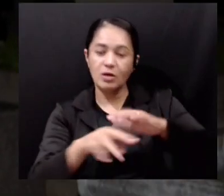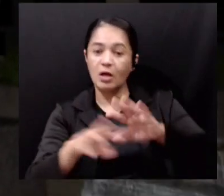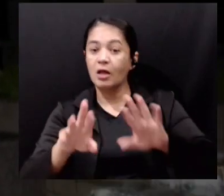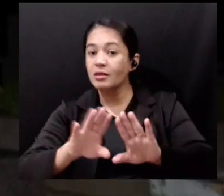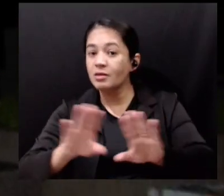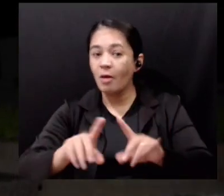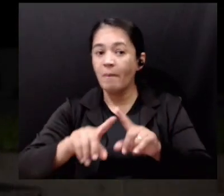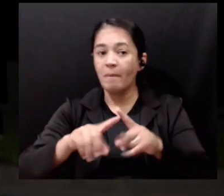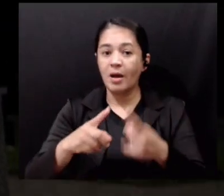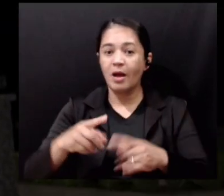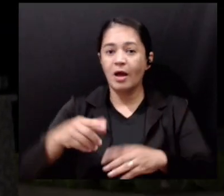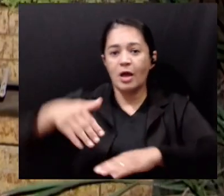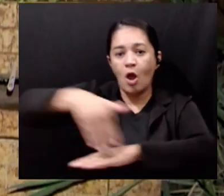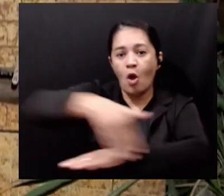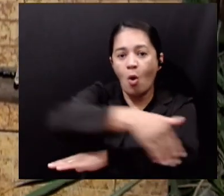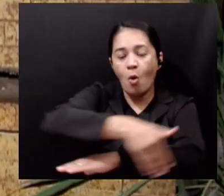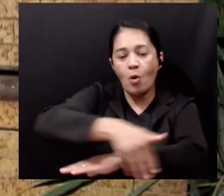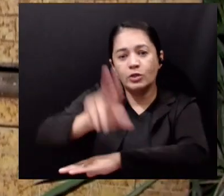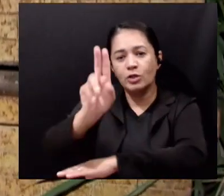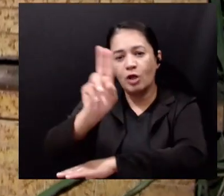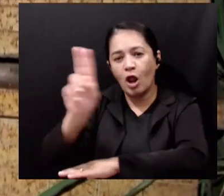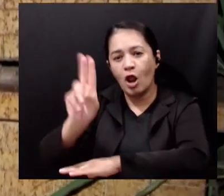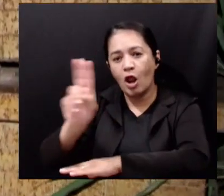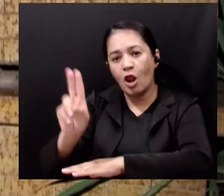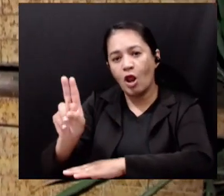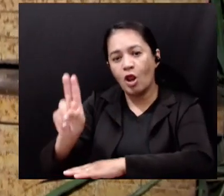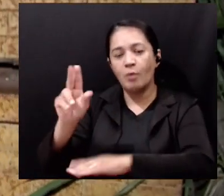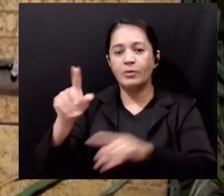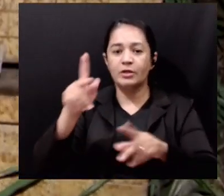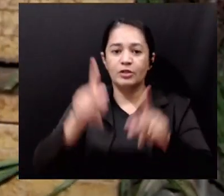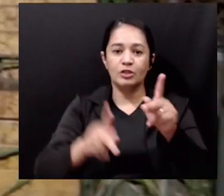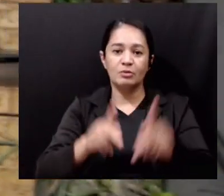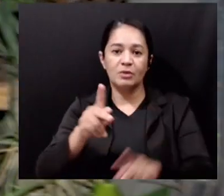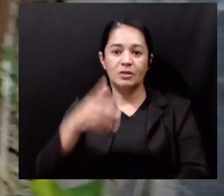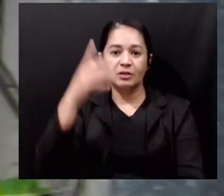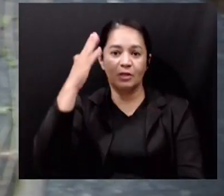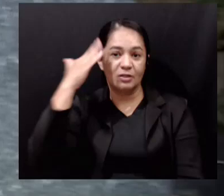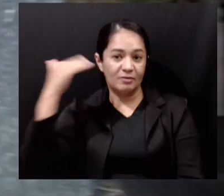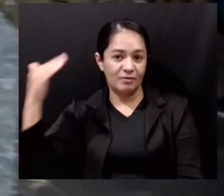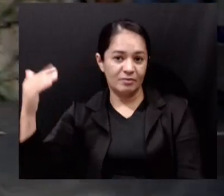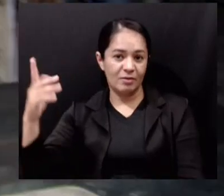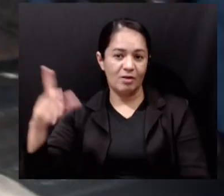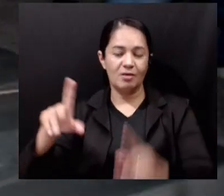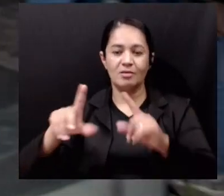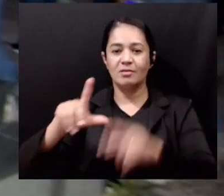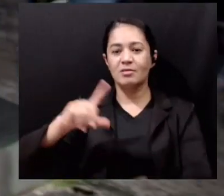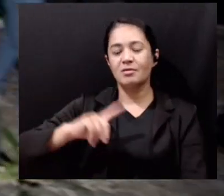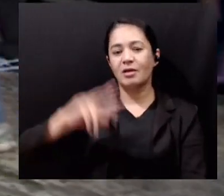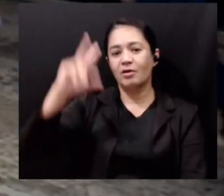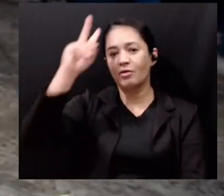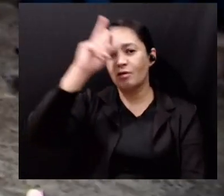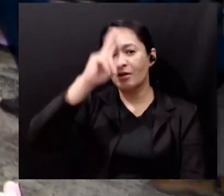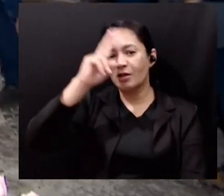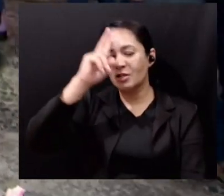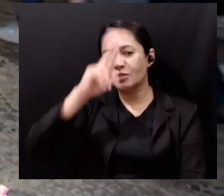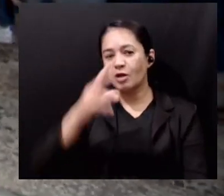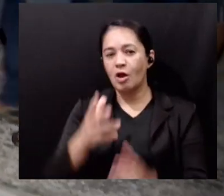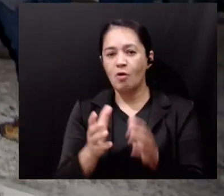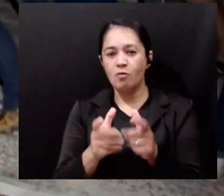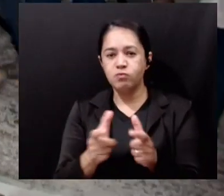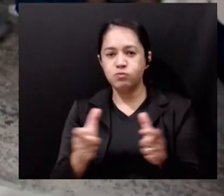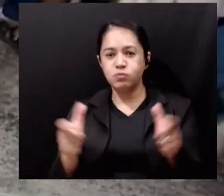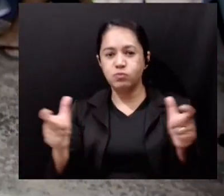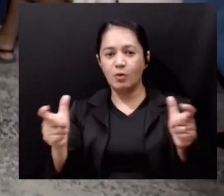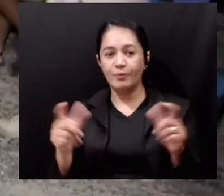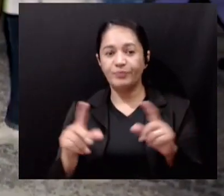de famosos, talvez ele esteja por aqui. Mas tem muita história, muito rica, e como é no mundo inteiro, os cemitérios